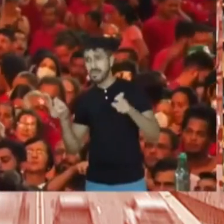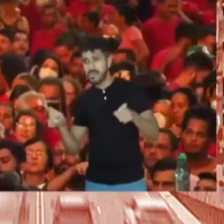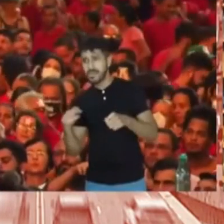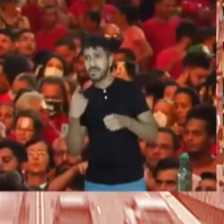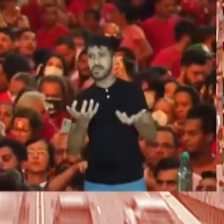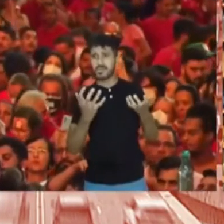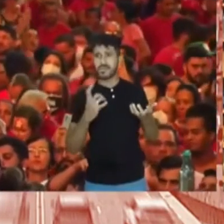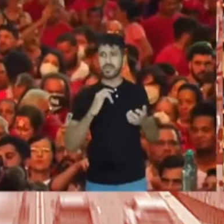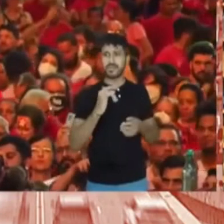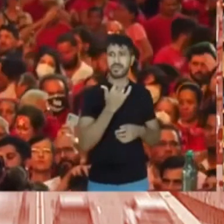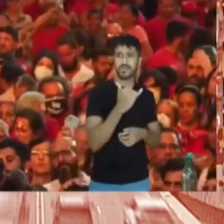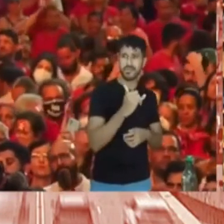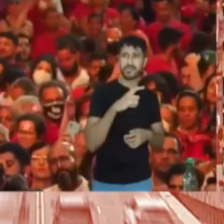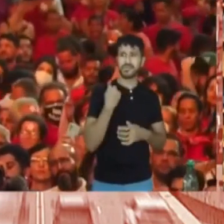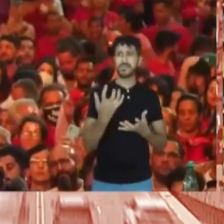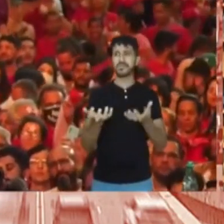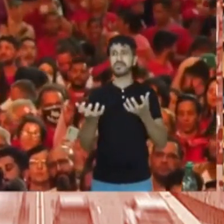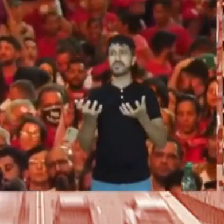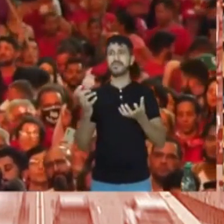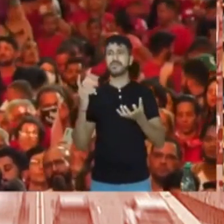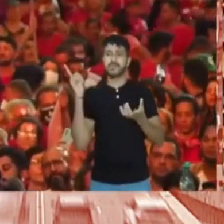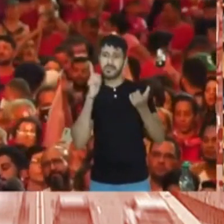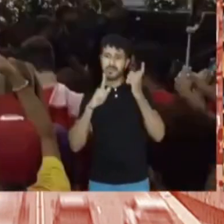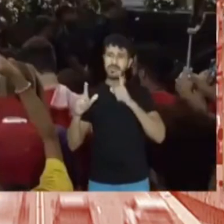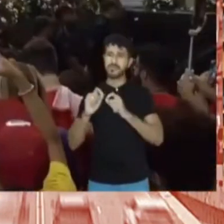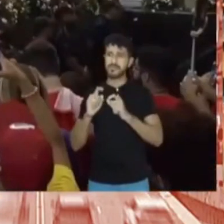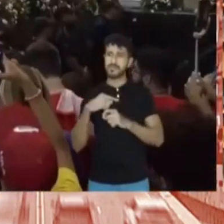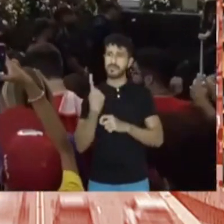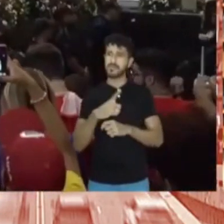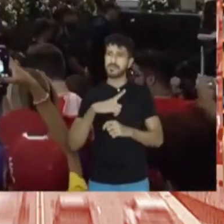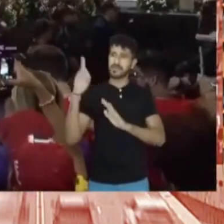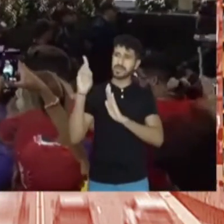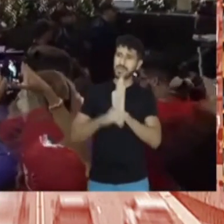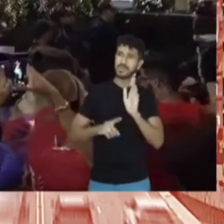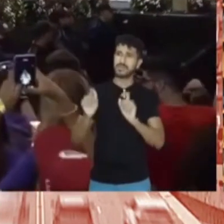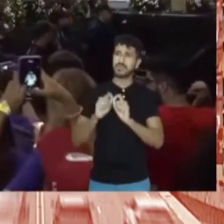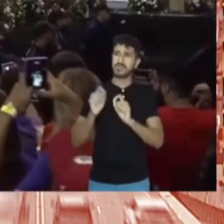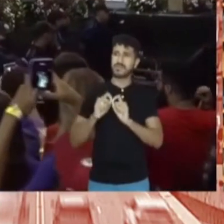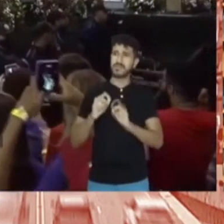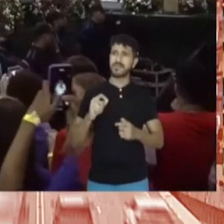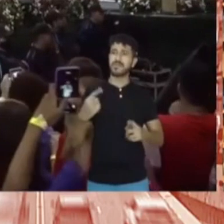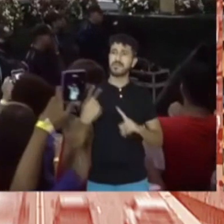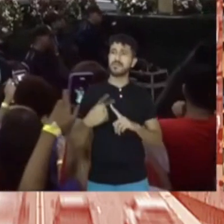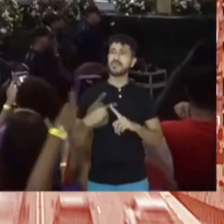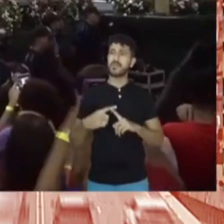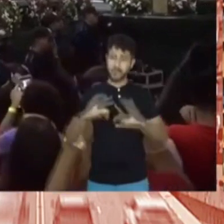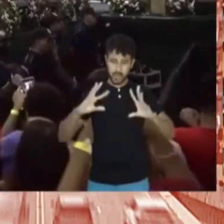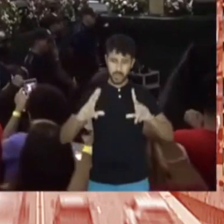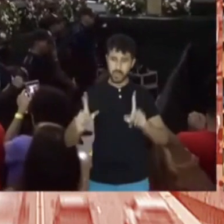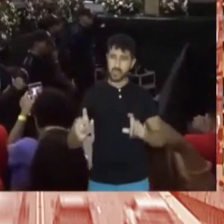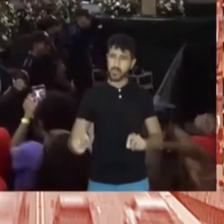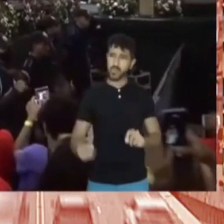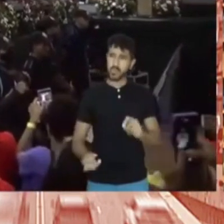e 20% razão, nós temos que mexer com isso, né? Nós temos que falar da esperança, nós temos que dar perspectiva, nós não podemos só